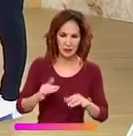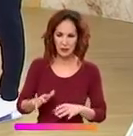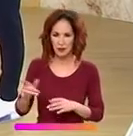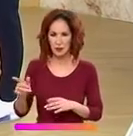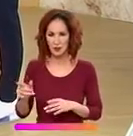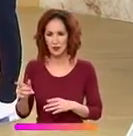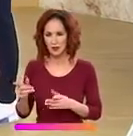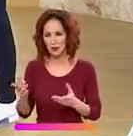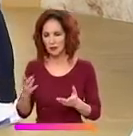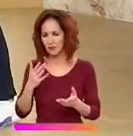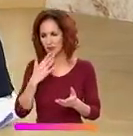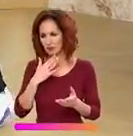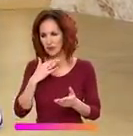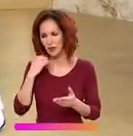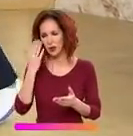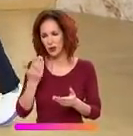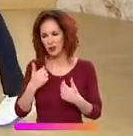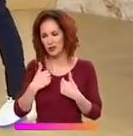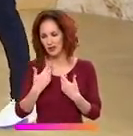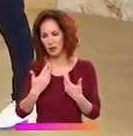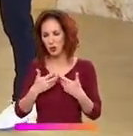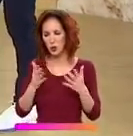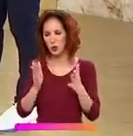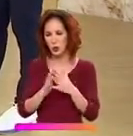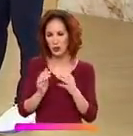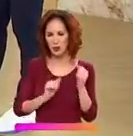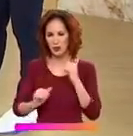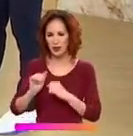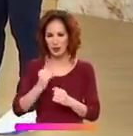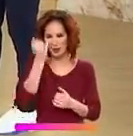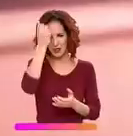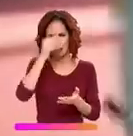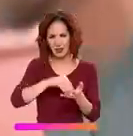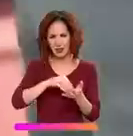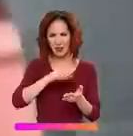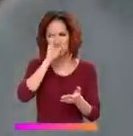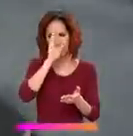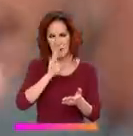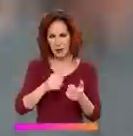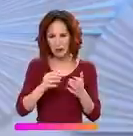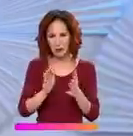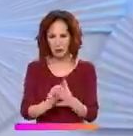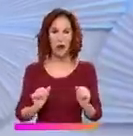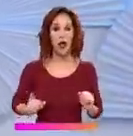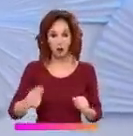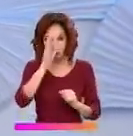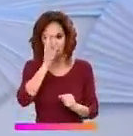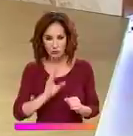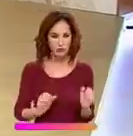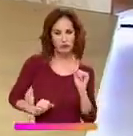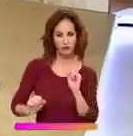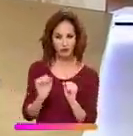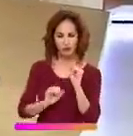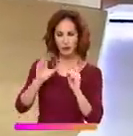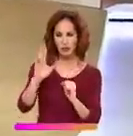Foi? Claro. Pronto, então. Eu sei fazer tudo. As danças todas tu inventaste. Foi? Qual é o modo da dança? Ai, meu Deus! Olha, agora pode. Por